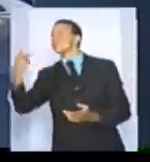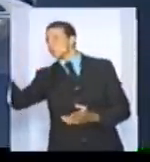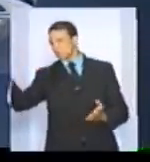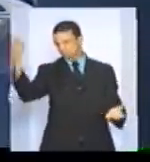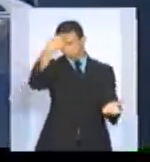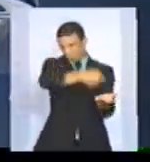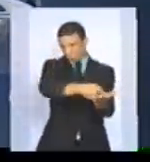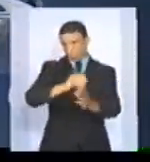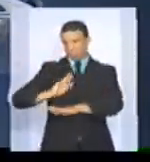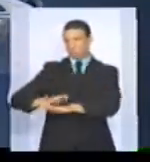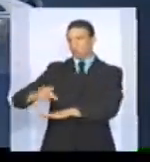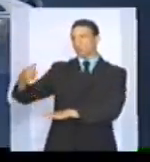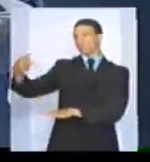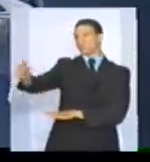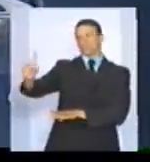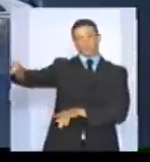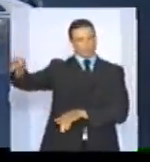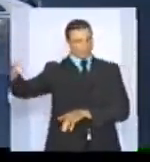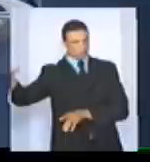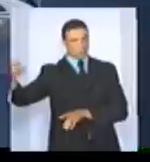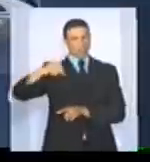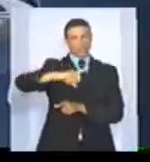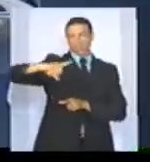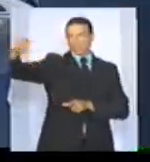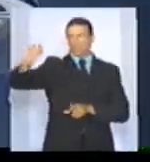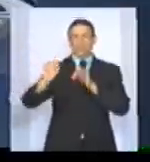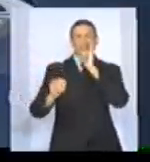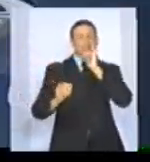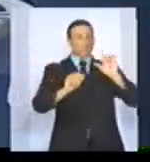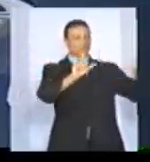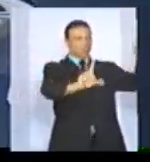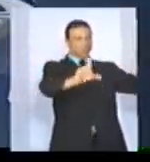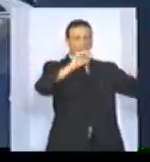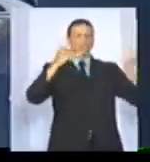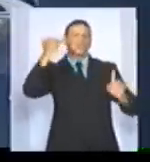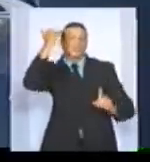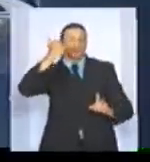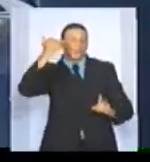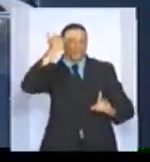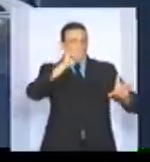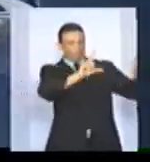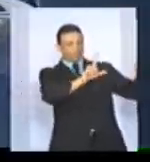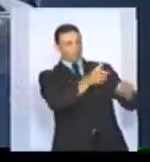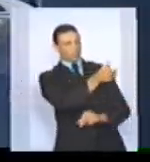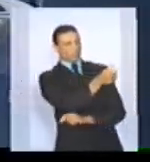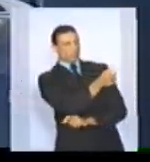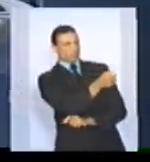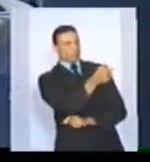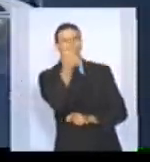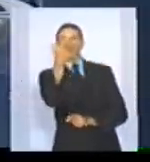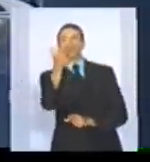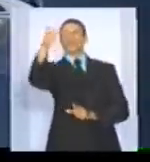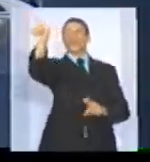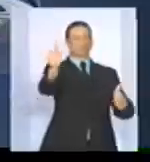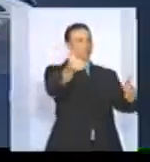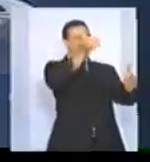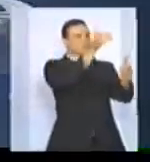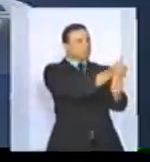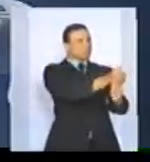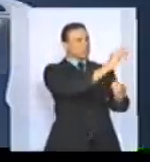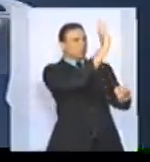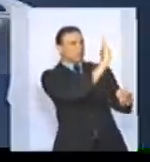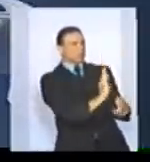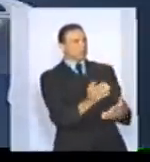deseja incluir seu pacote no canal que transmita somente notícias em espanhol, por que agora esse canal será obrigado a incluir em sua programação um programa